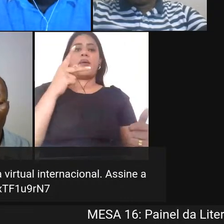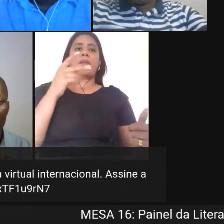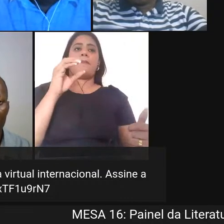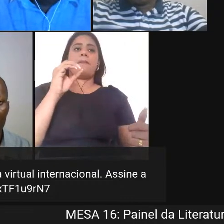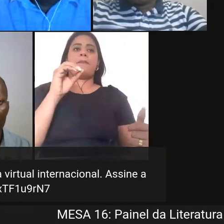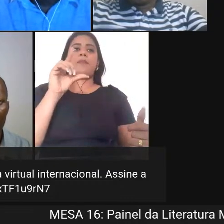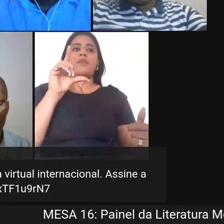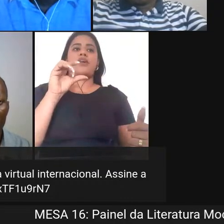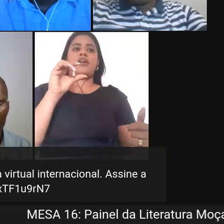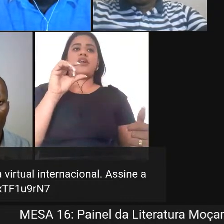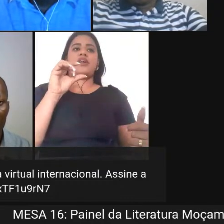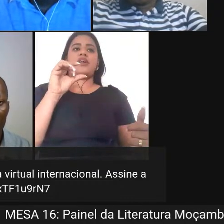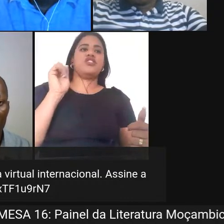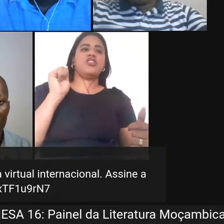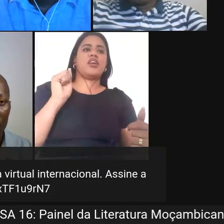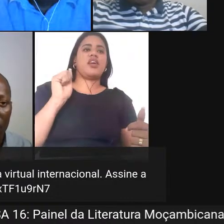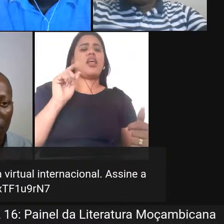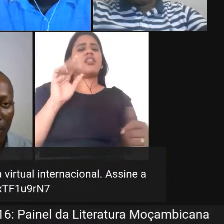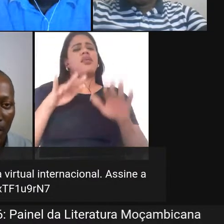esse.